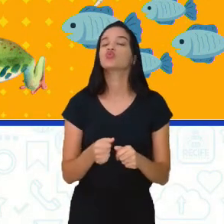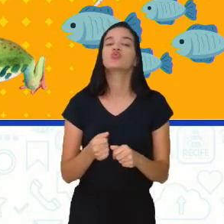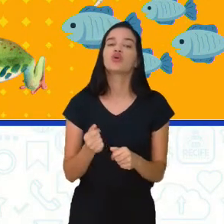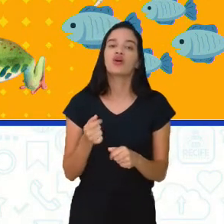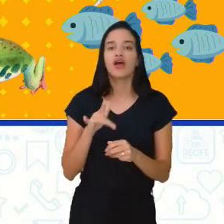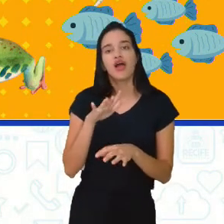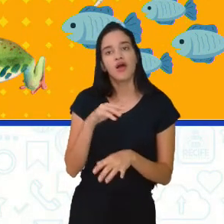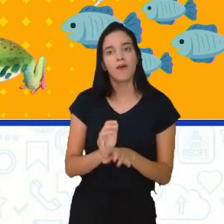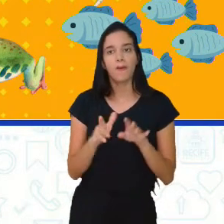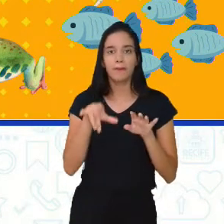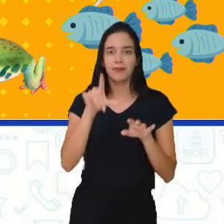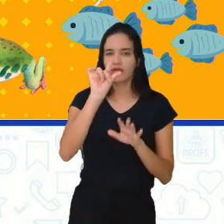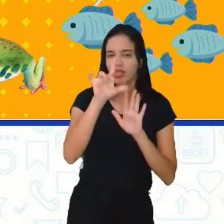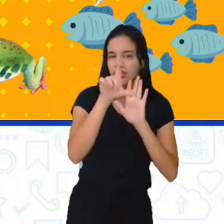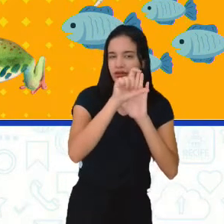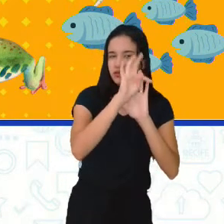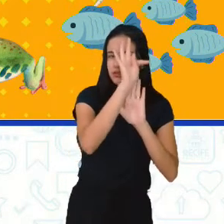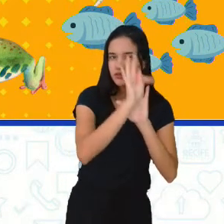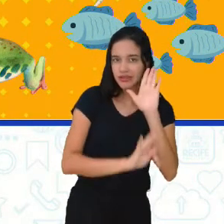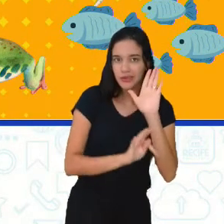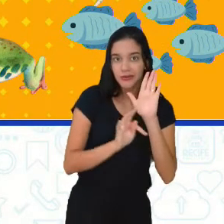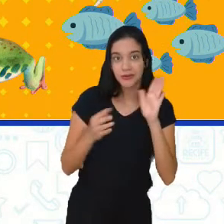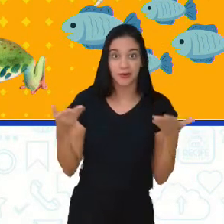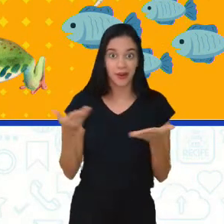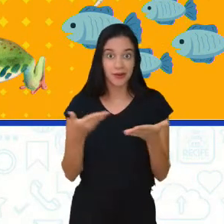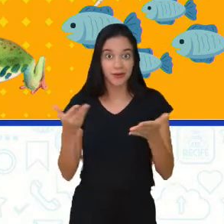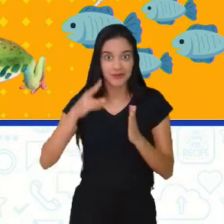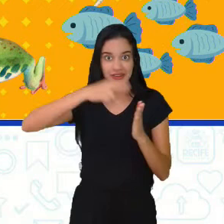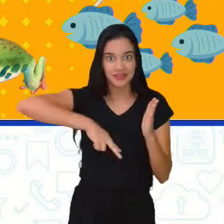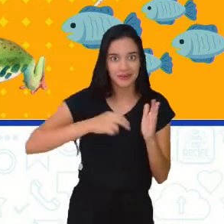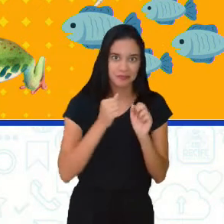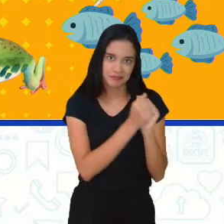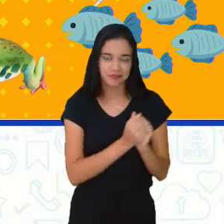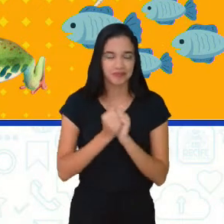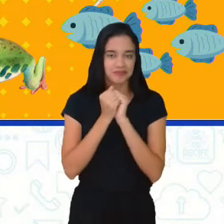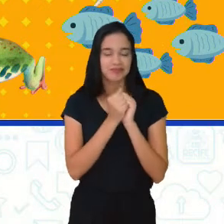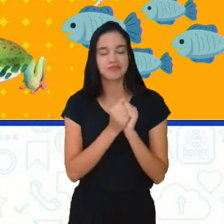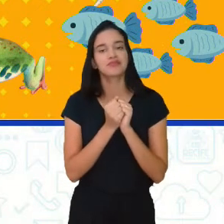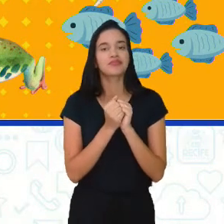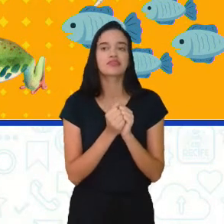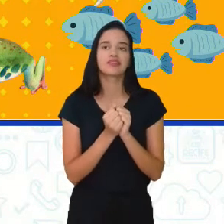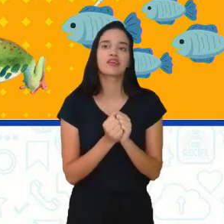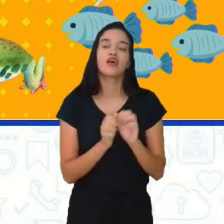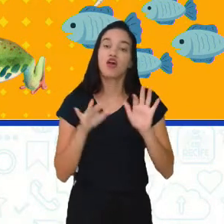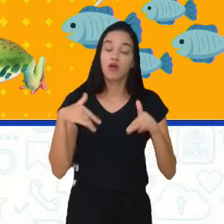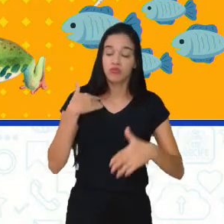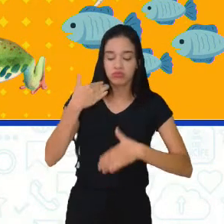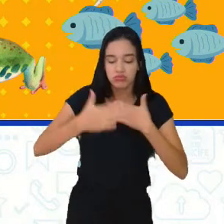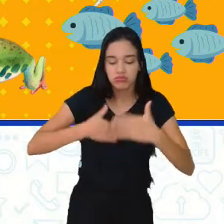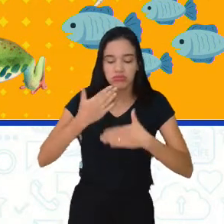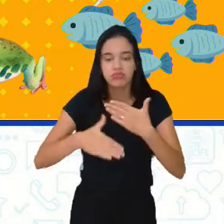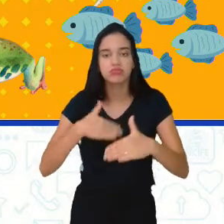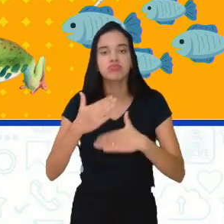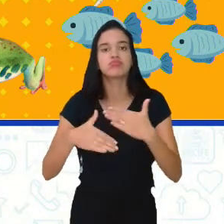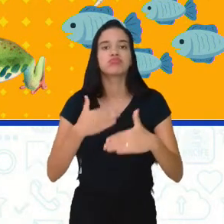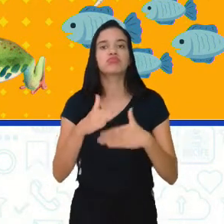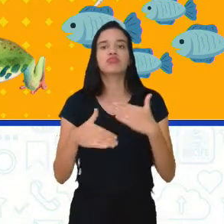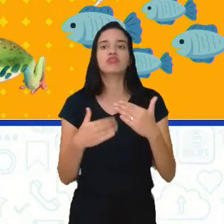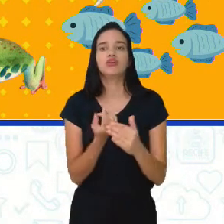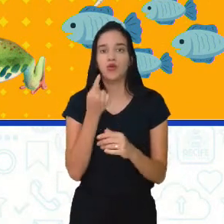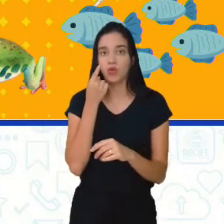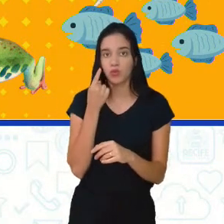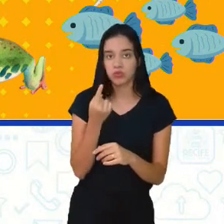um pequeno texto e vocês agora vão ler comigo. Vamos lá? Durante a evolução, um dos critérios